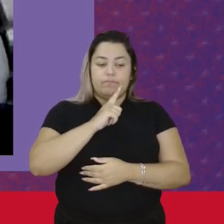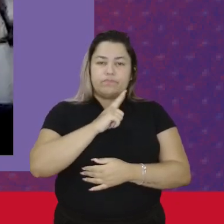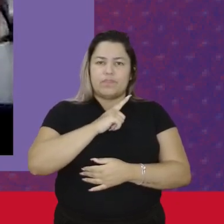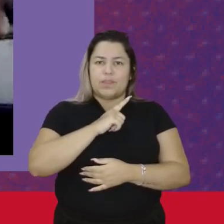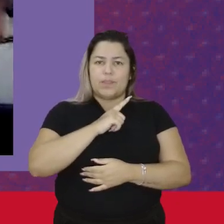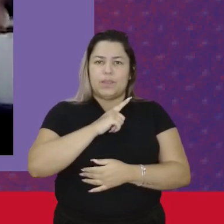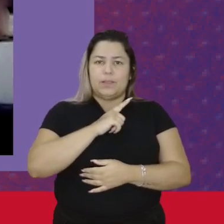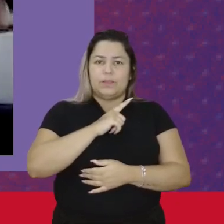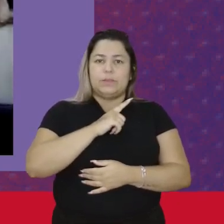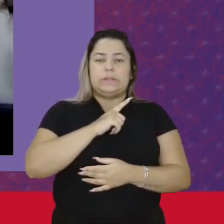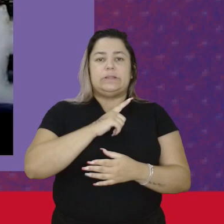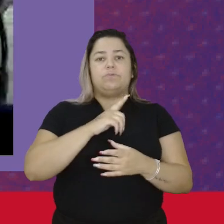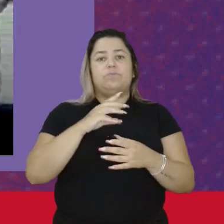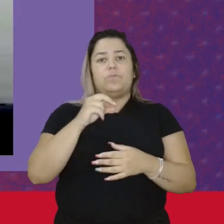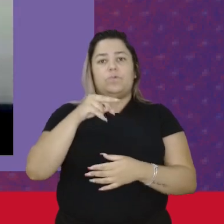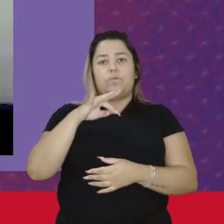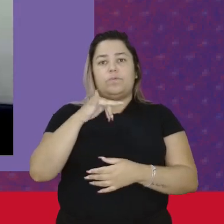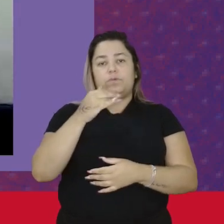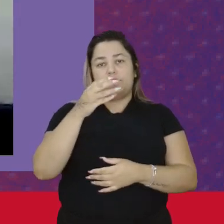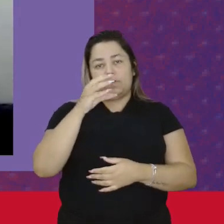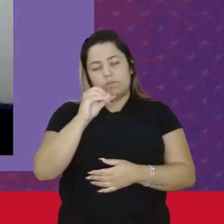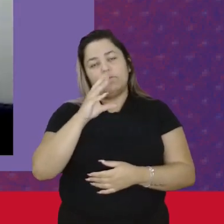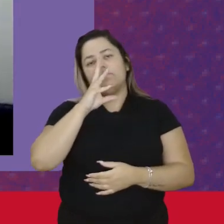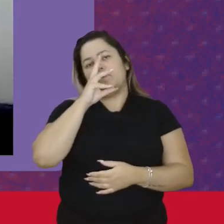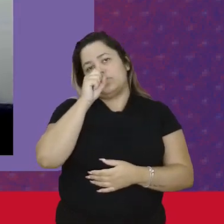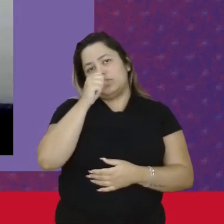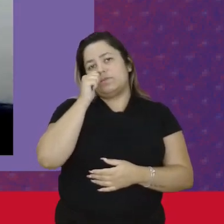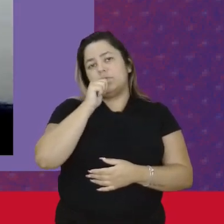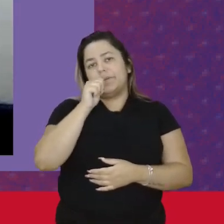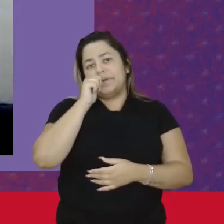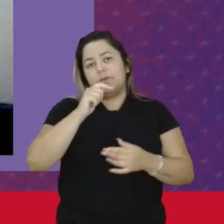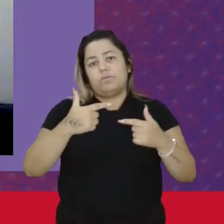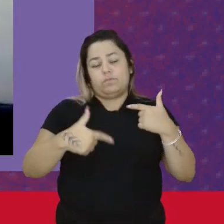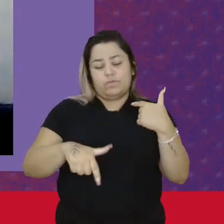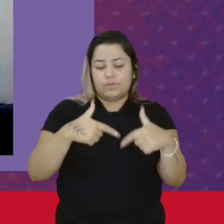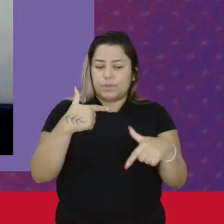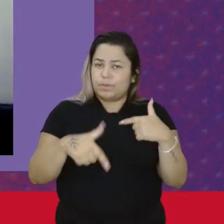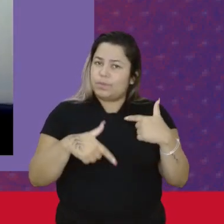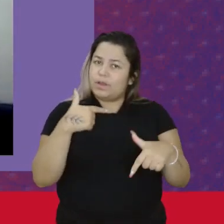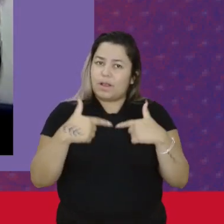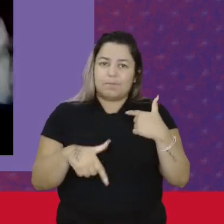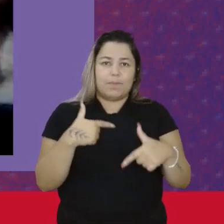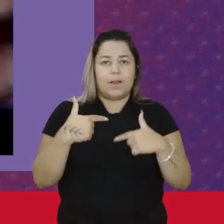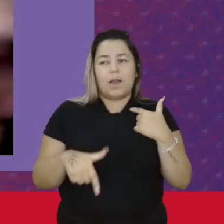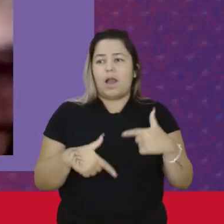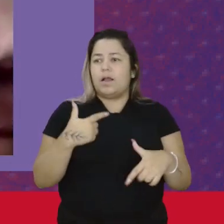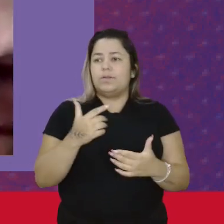uma composição das mulheres muito forte, né? E um trabalho bastante